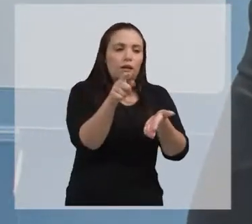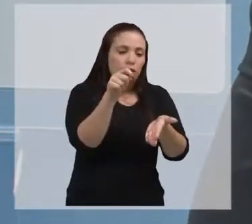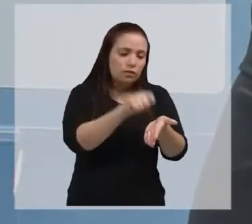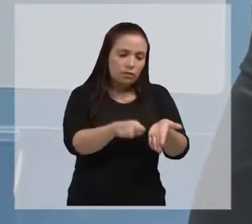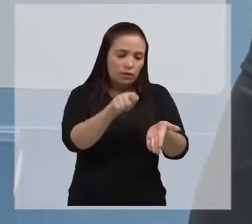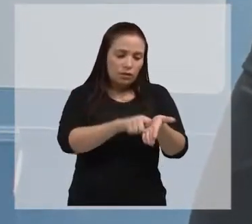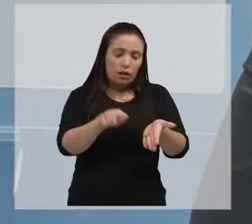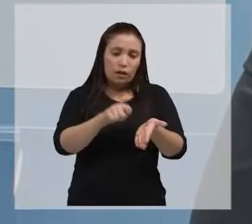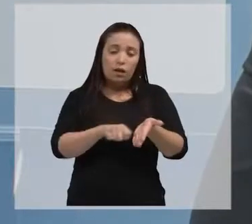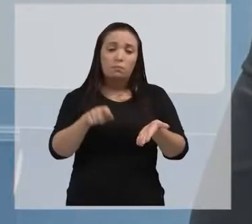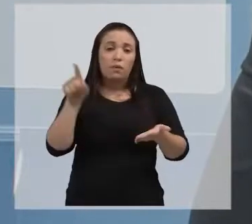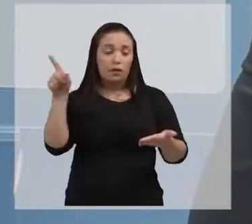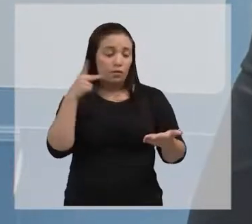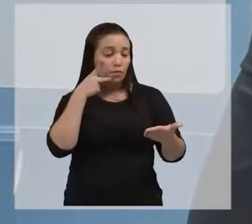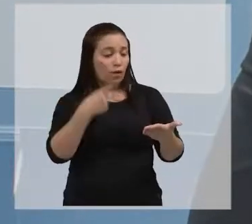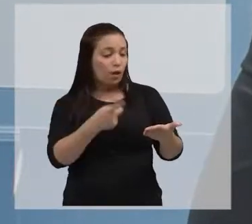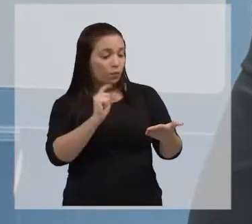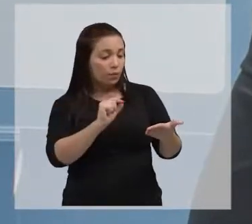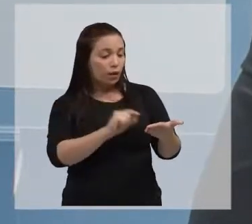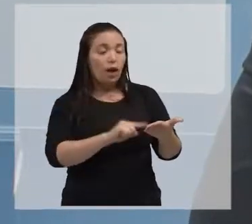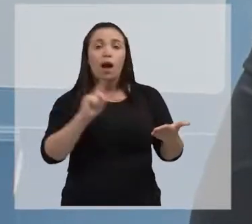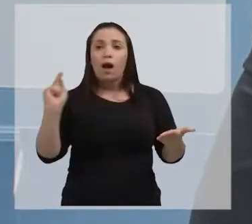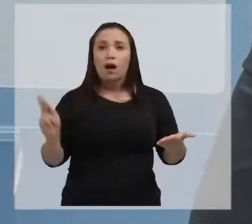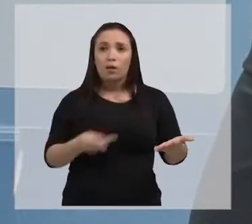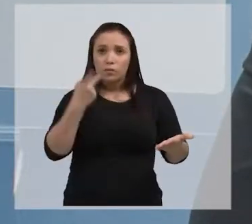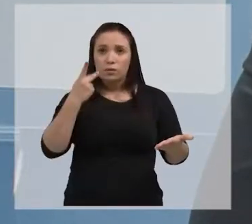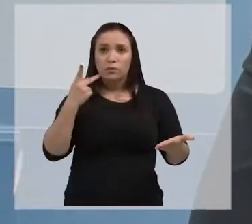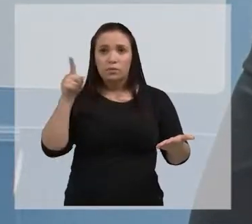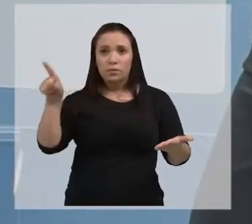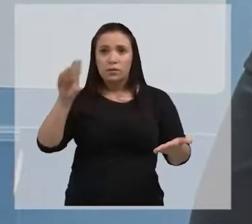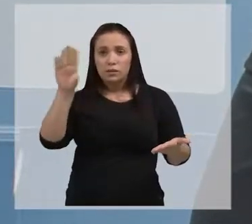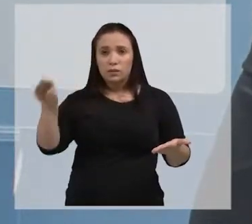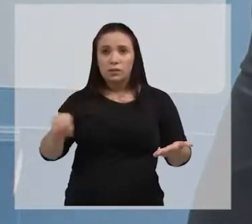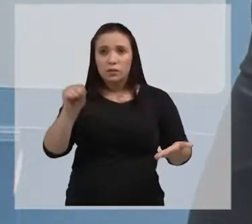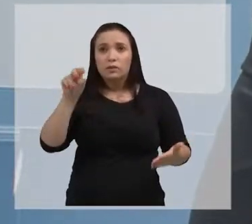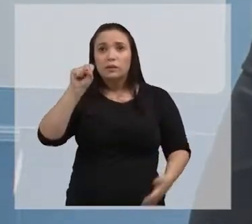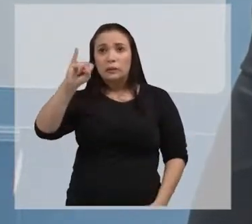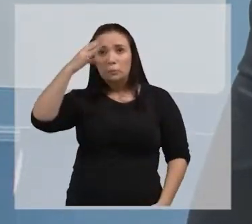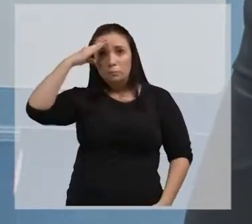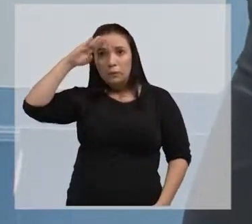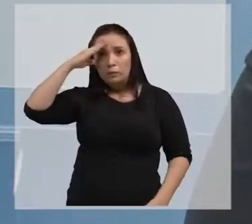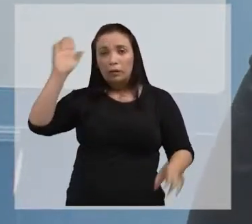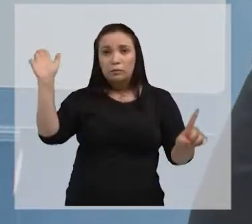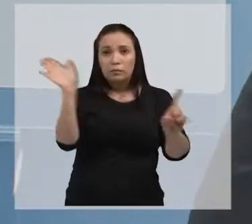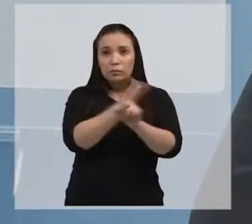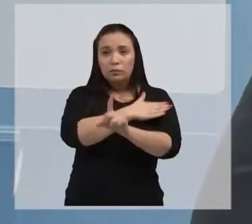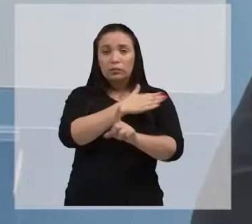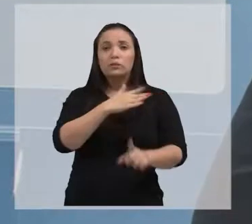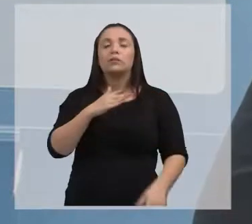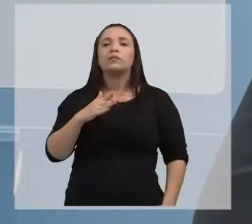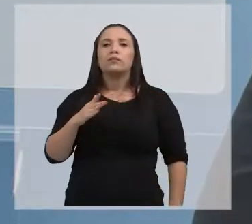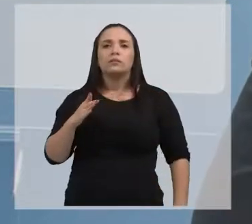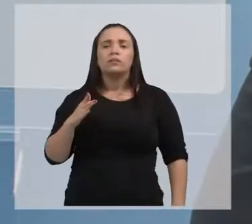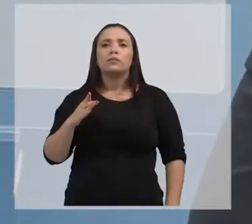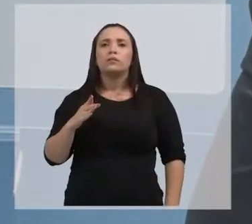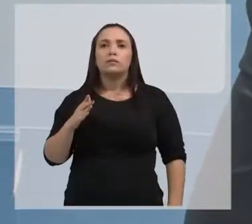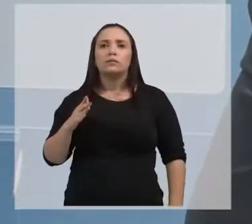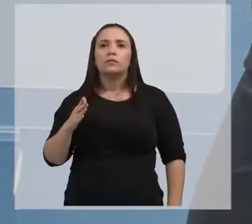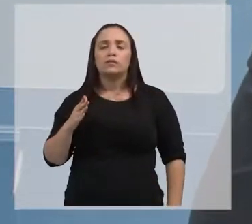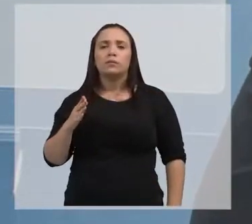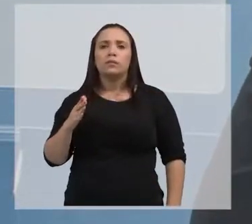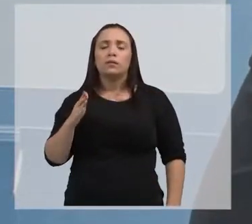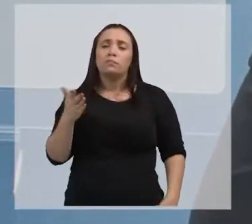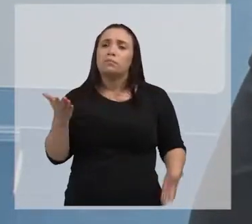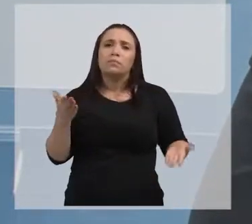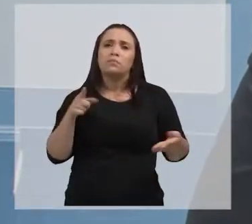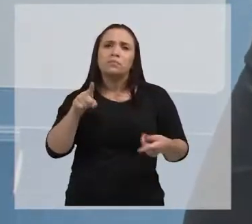para mim. E ele simplesmente quer dizer que o que aconteceu com o Ciro, se fosse com o Bolsonaro, estava discutindo o Bolsonaro. E não é